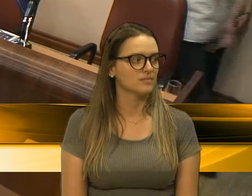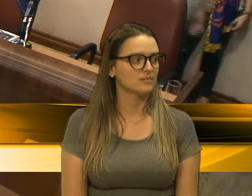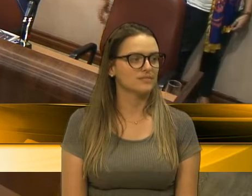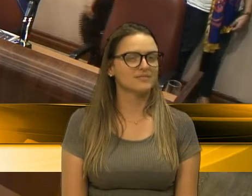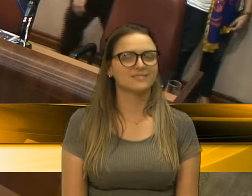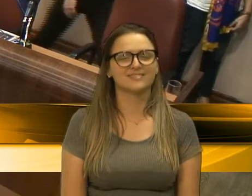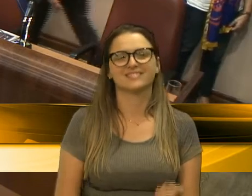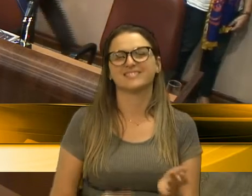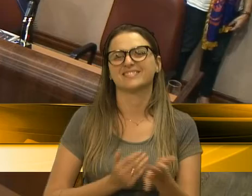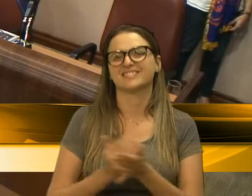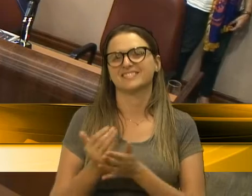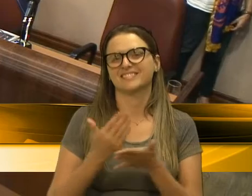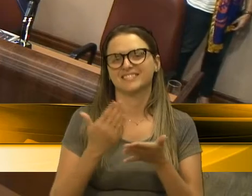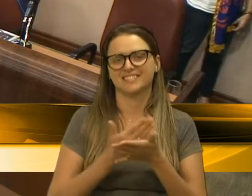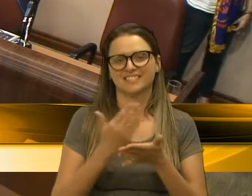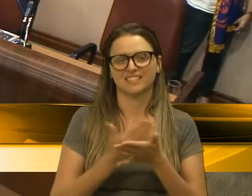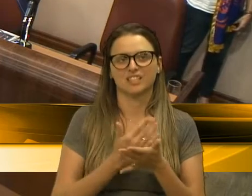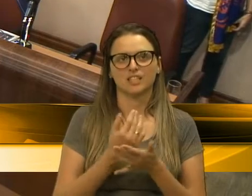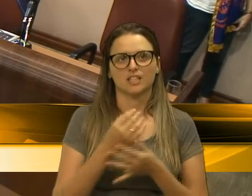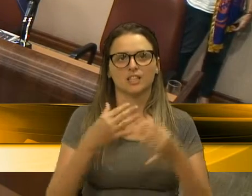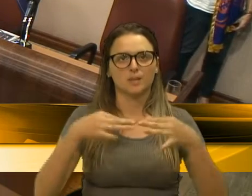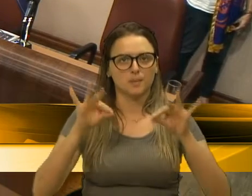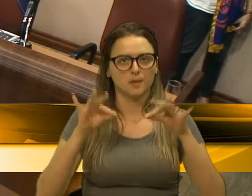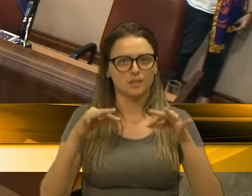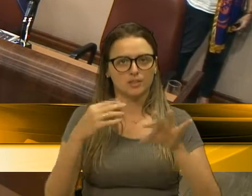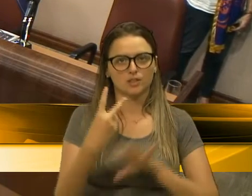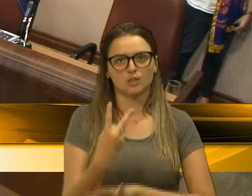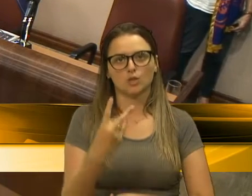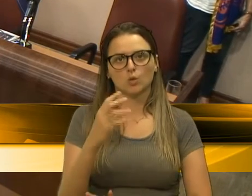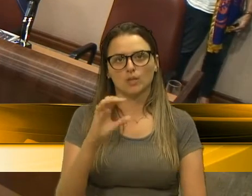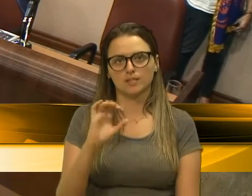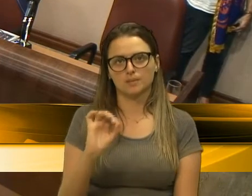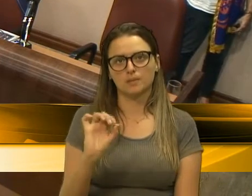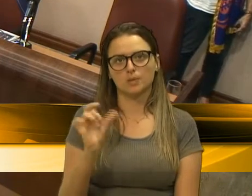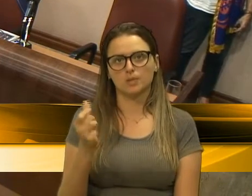né? Iniciando a leitura, página 2069.